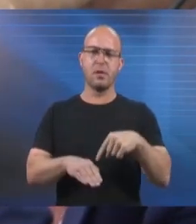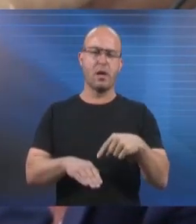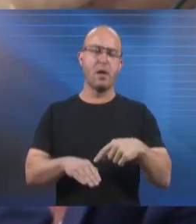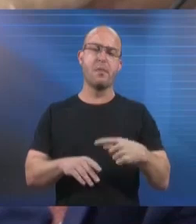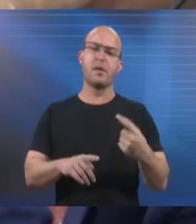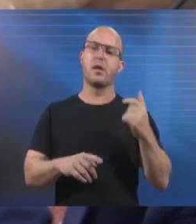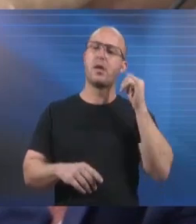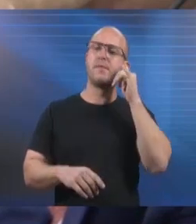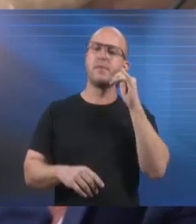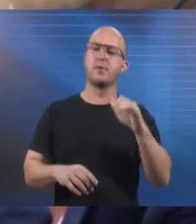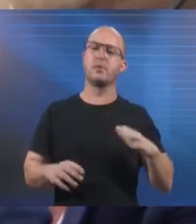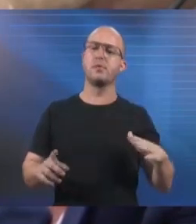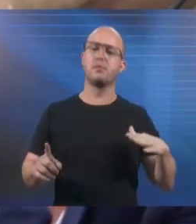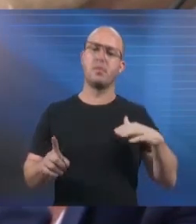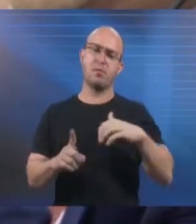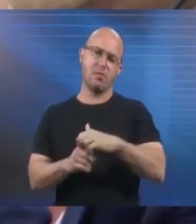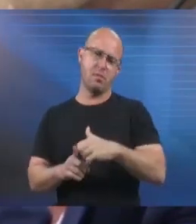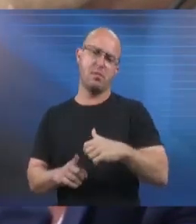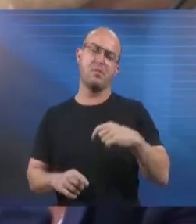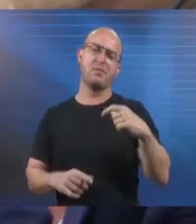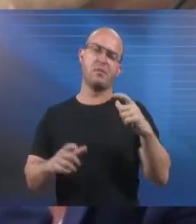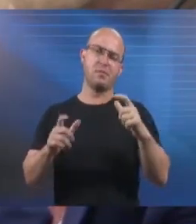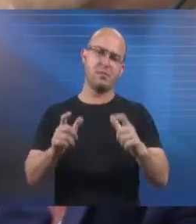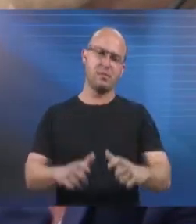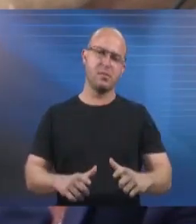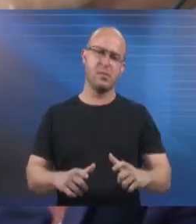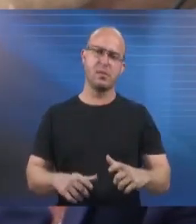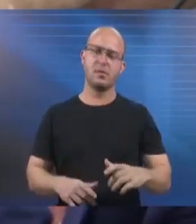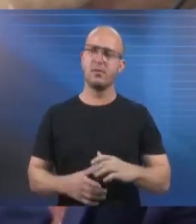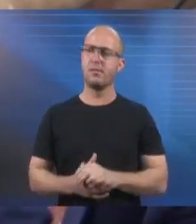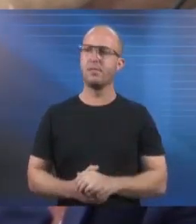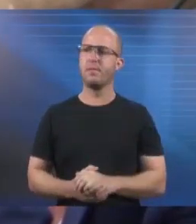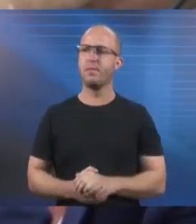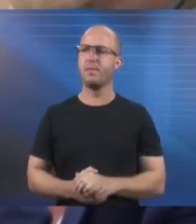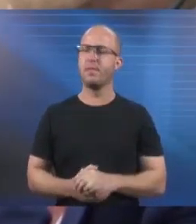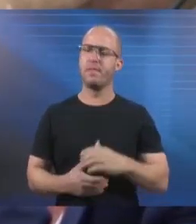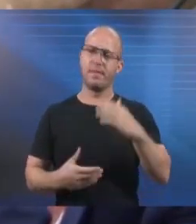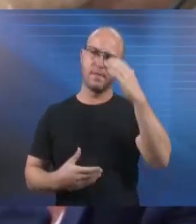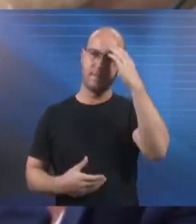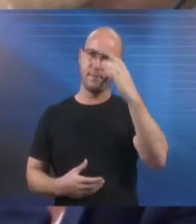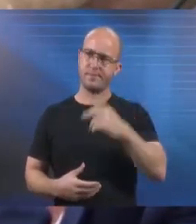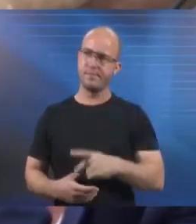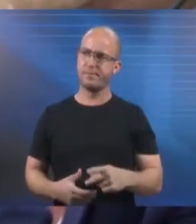na RN que liga aloa nova